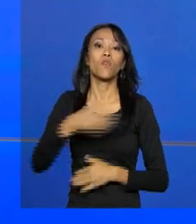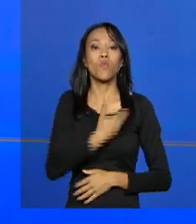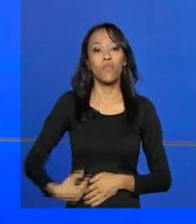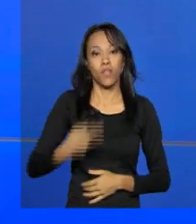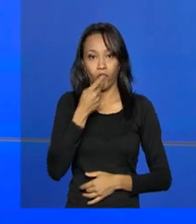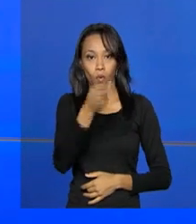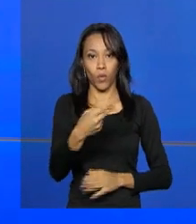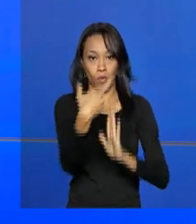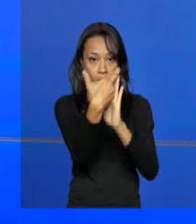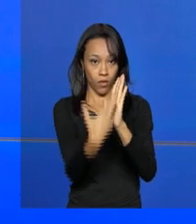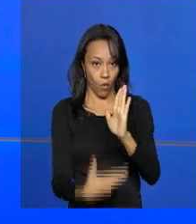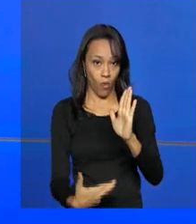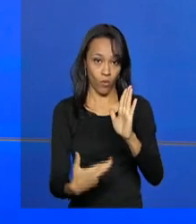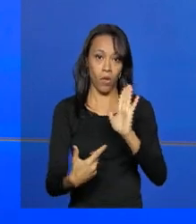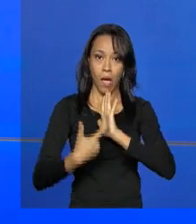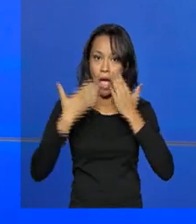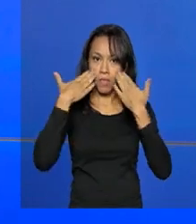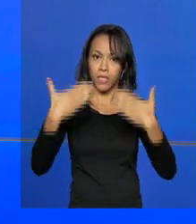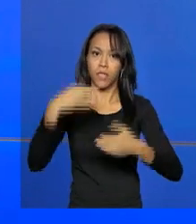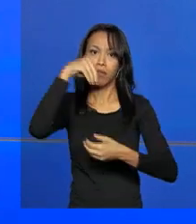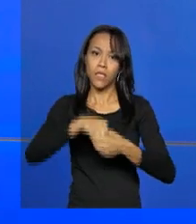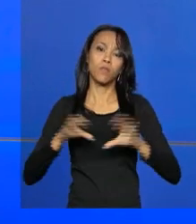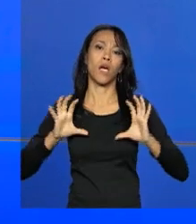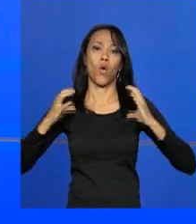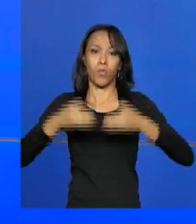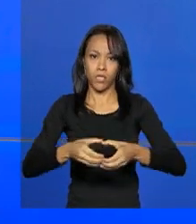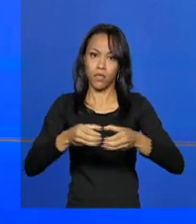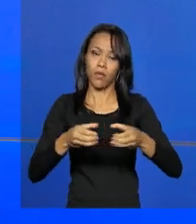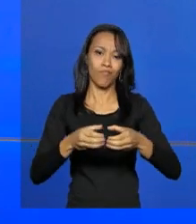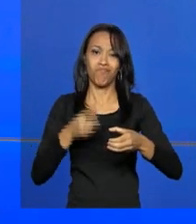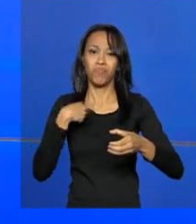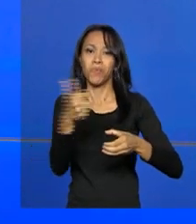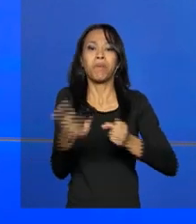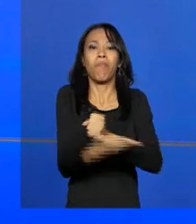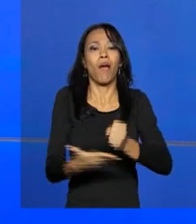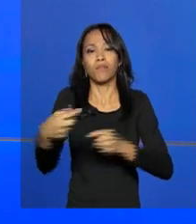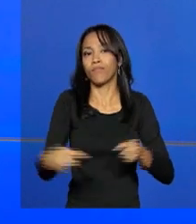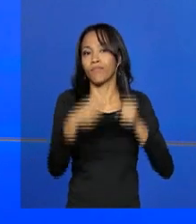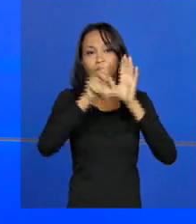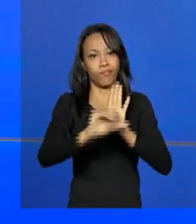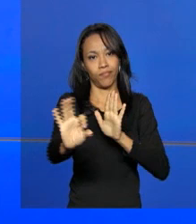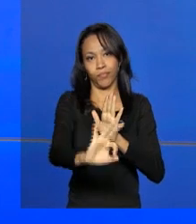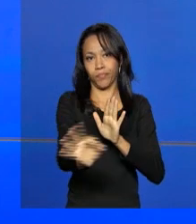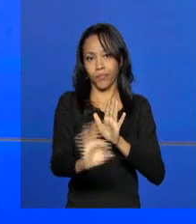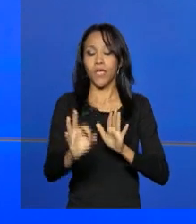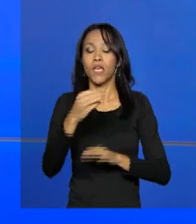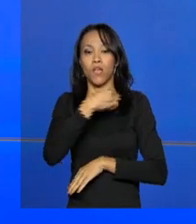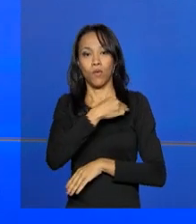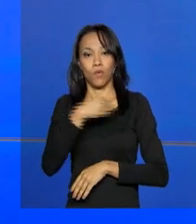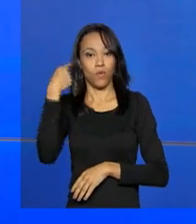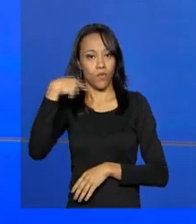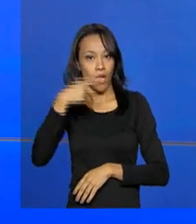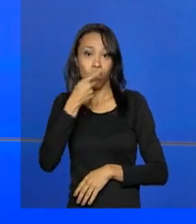apresentado na comissão não se sustenta e O Advogado Geral da União José Eduardo Cardoso aponta três motivos para que o parecer